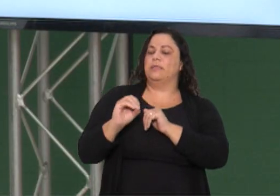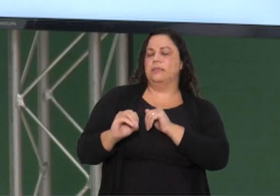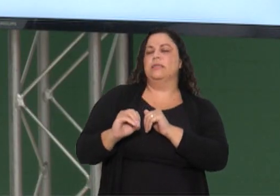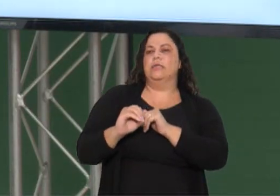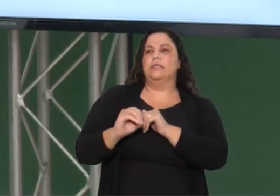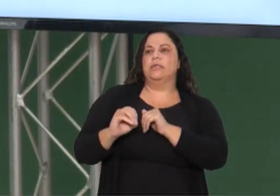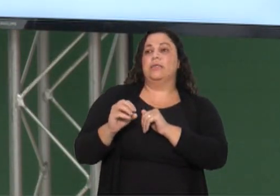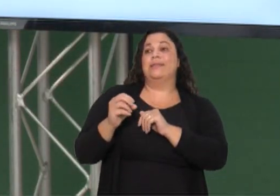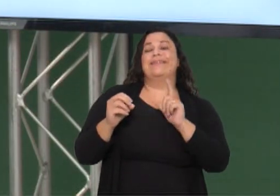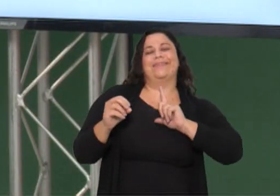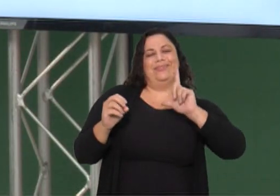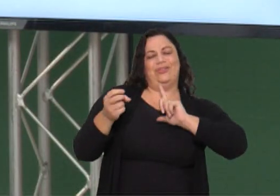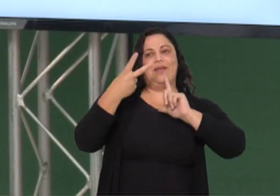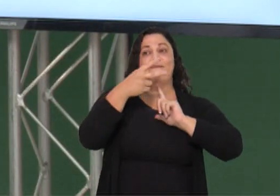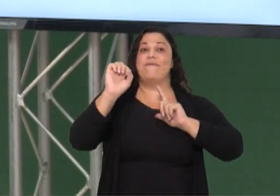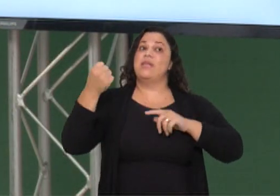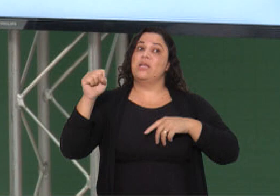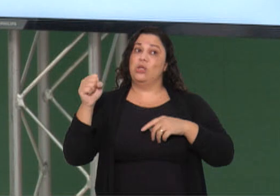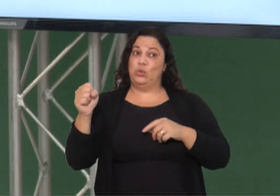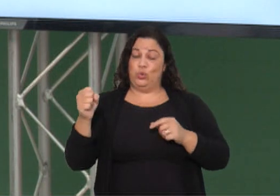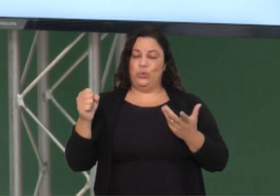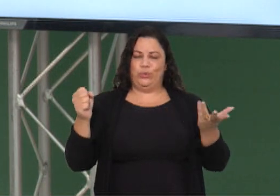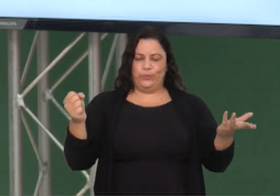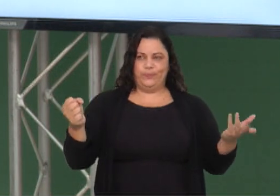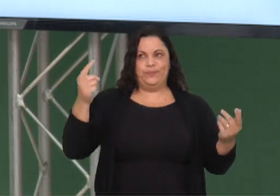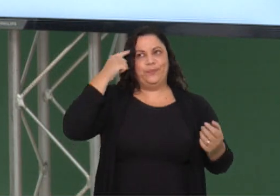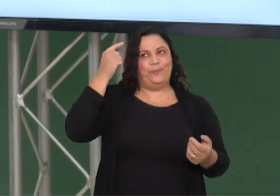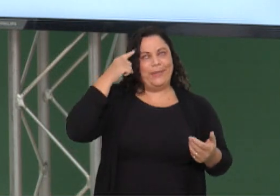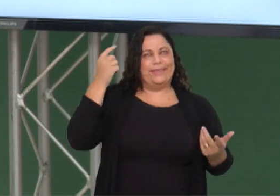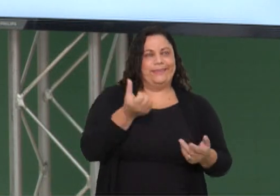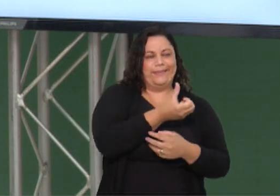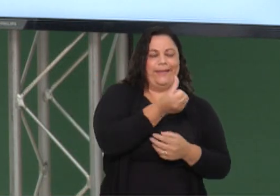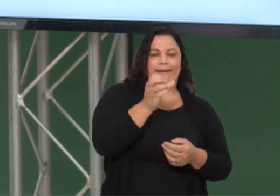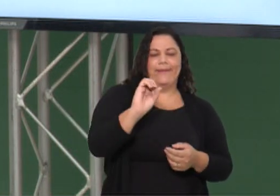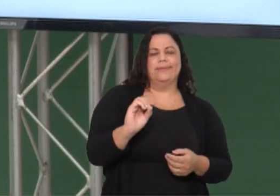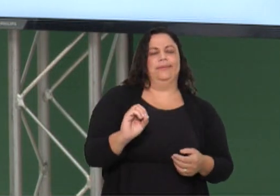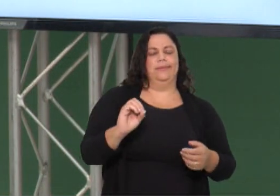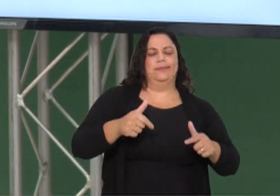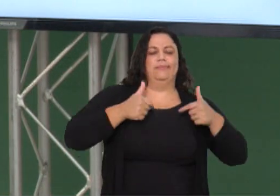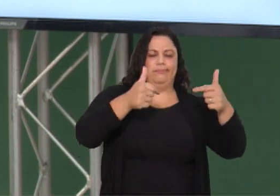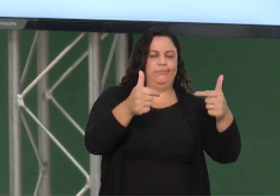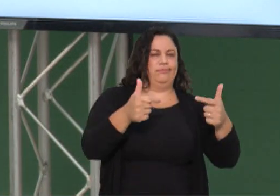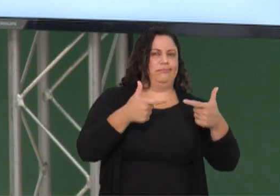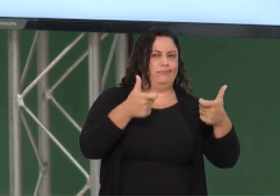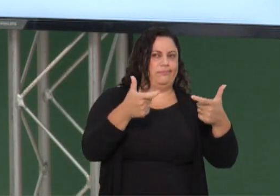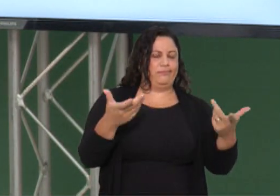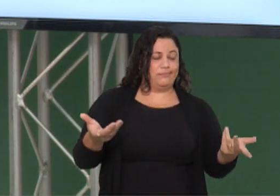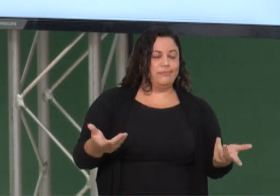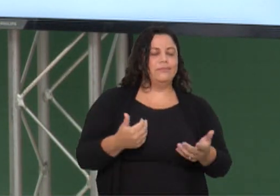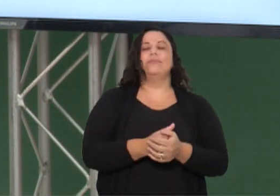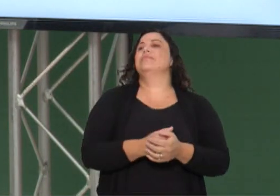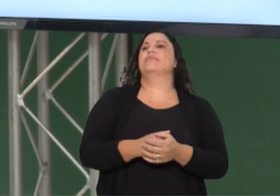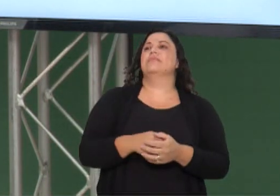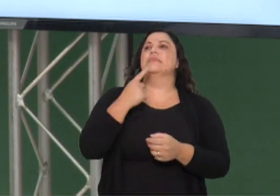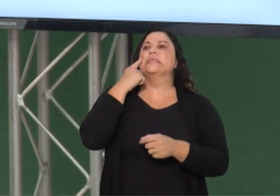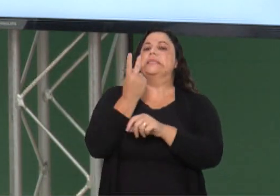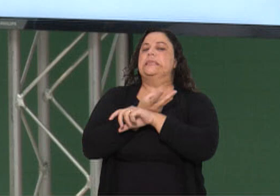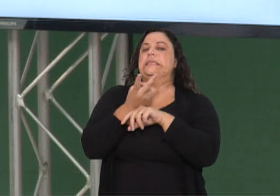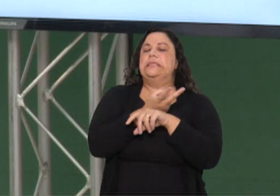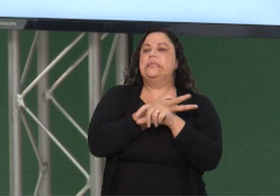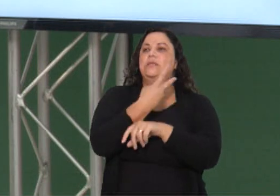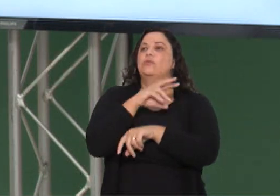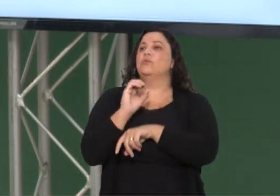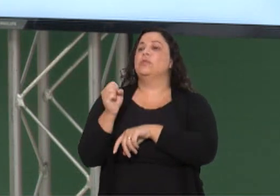28 espartanos, imagina um guerreiro com 60 anos em Esparta, né? Deveria dar trabalho para achar 28. Mais 2 reis,